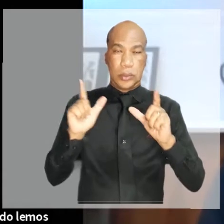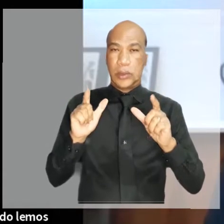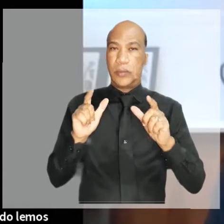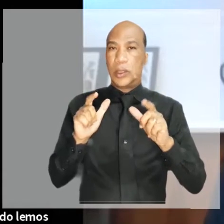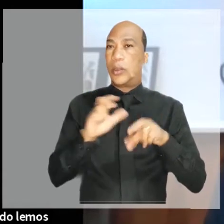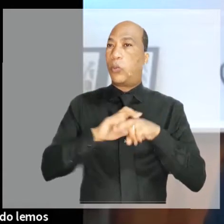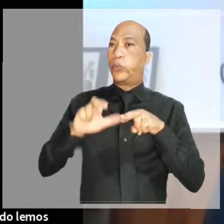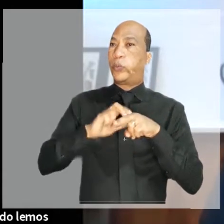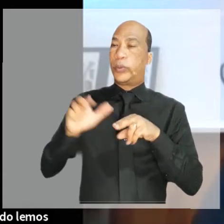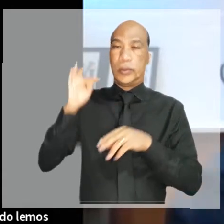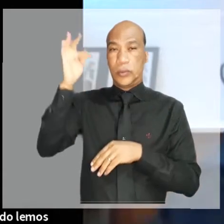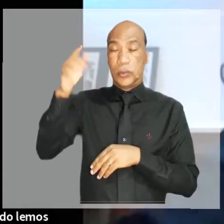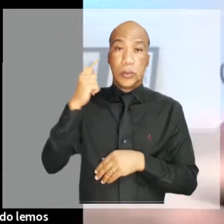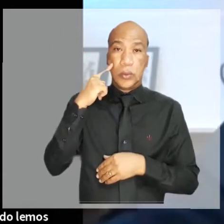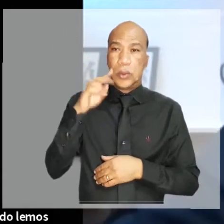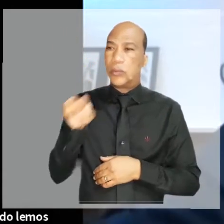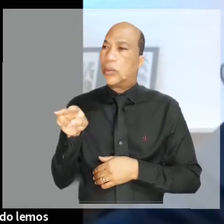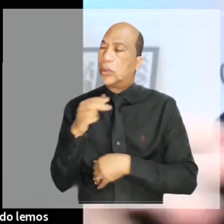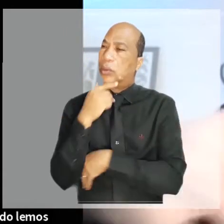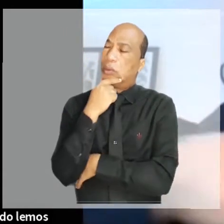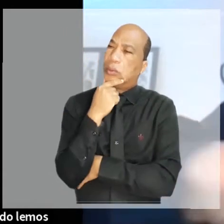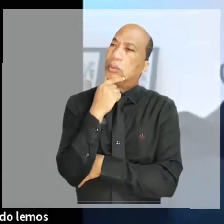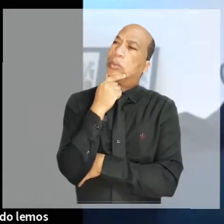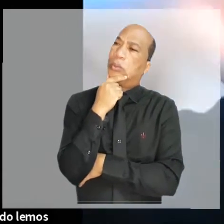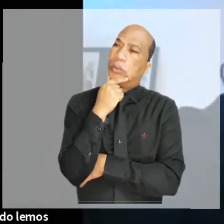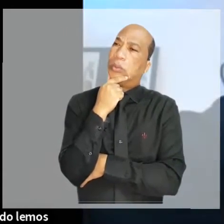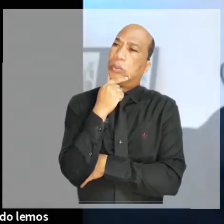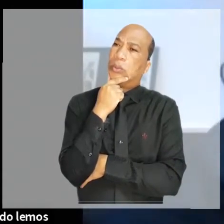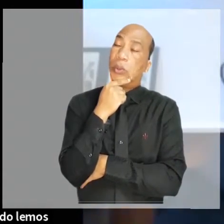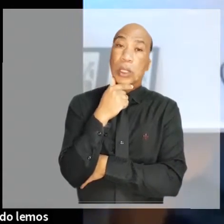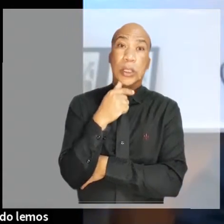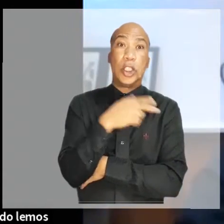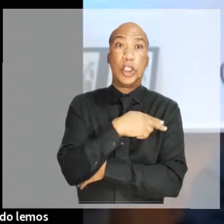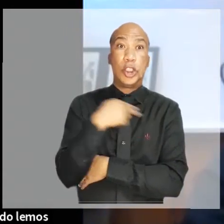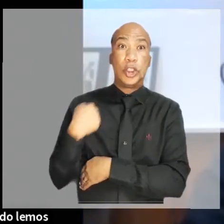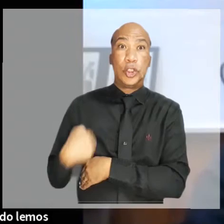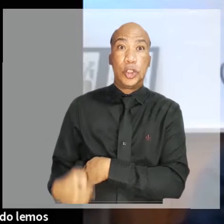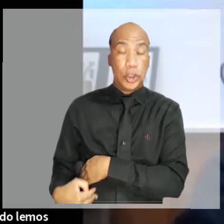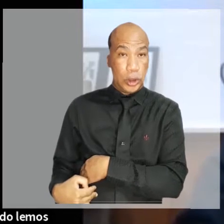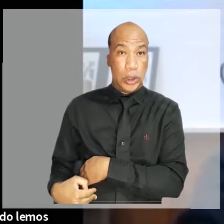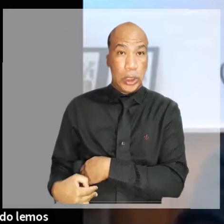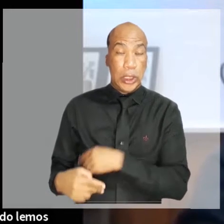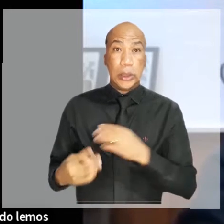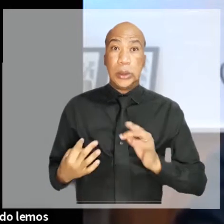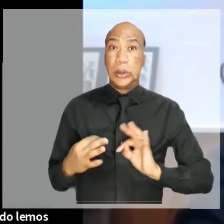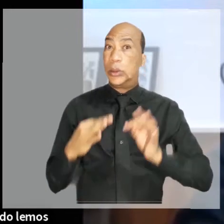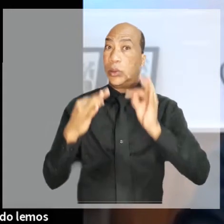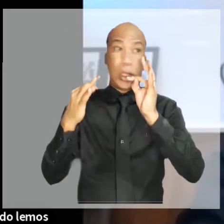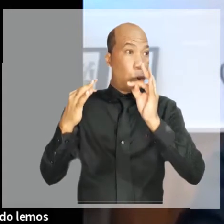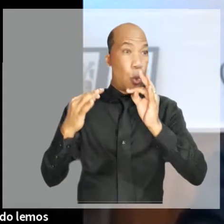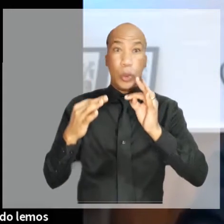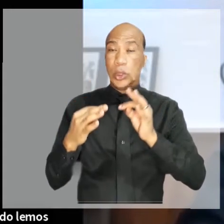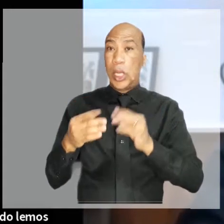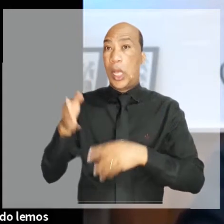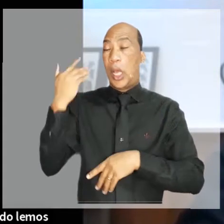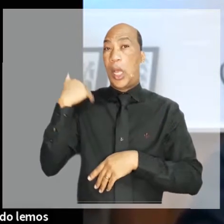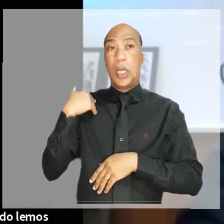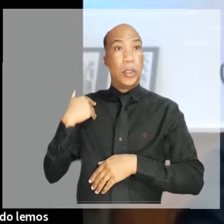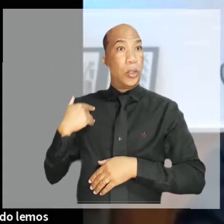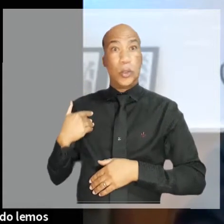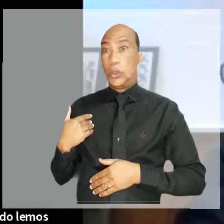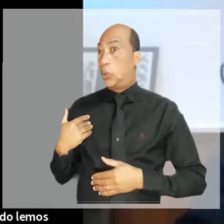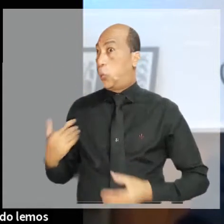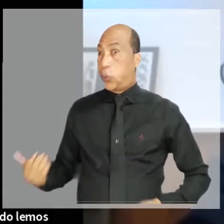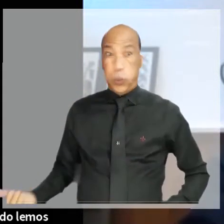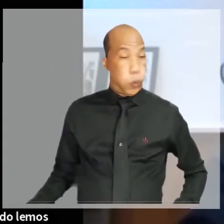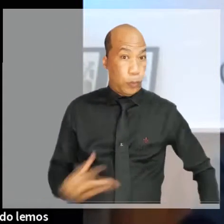uma lição muito relevante. Como a gente sabe, a China deu um salto tecnológico absurdo, né? Ela compete